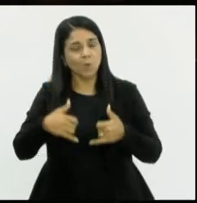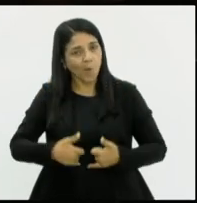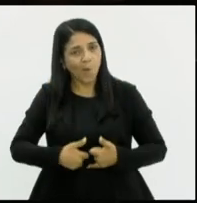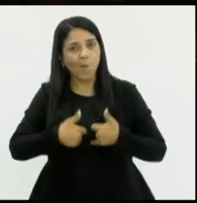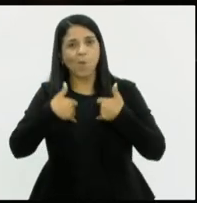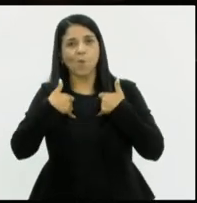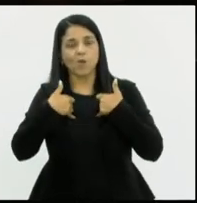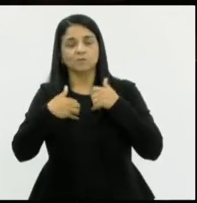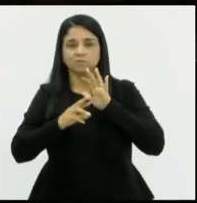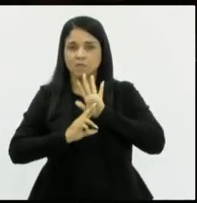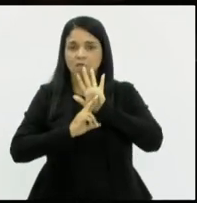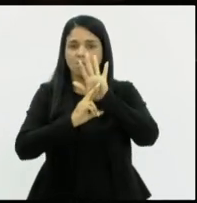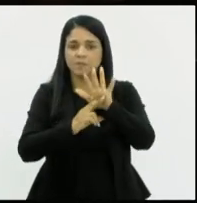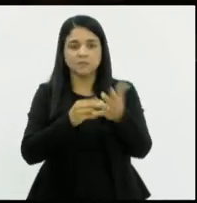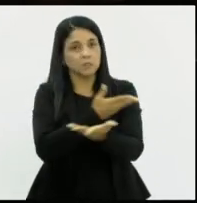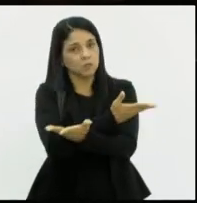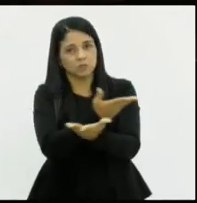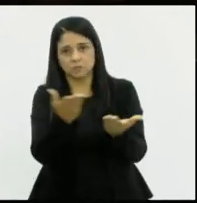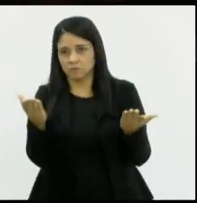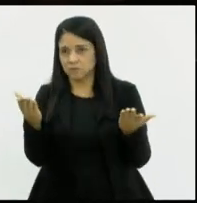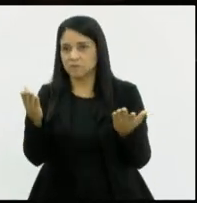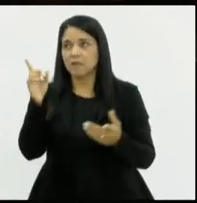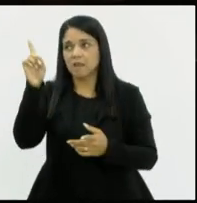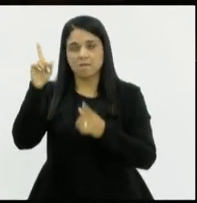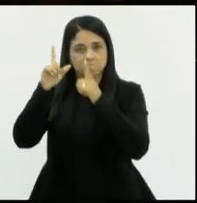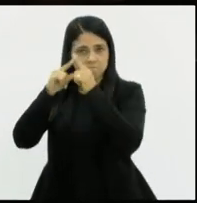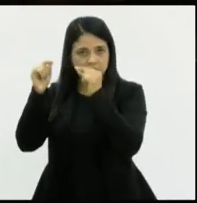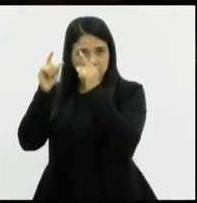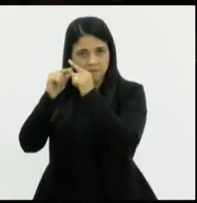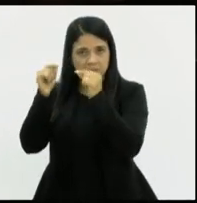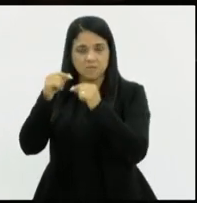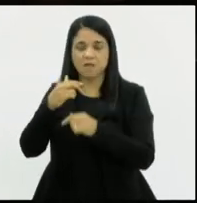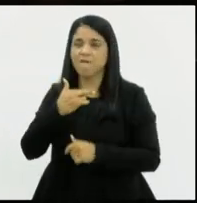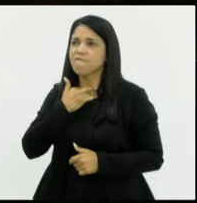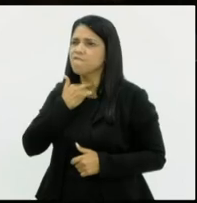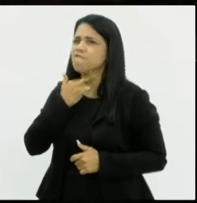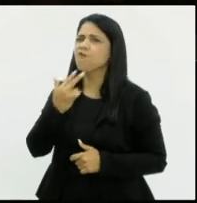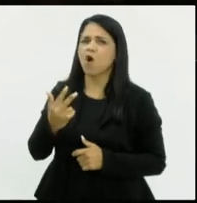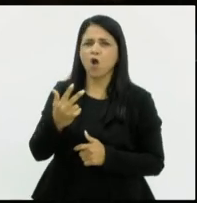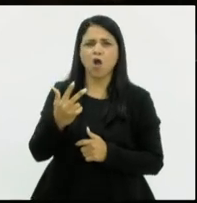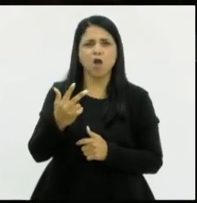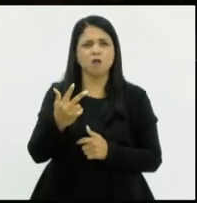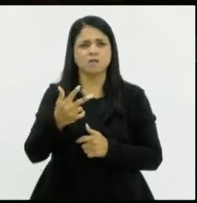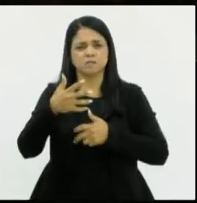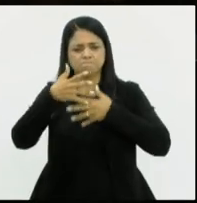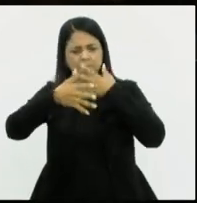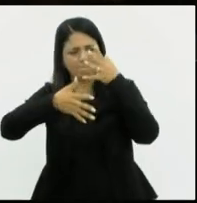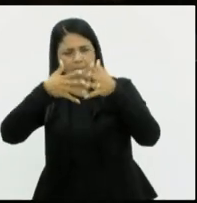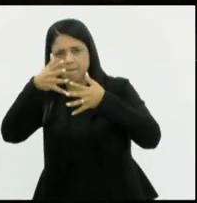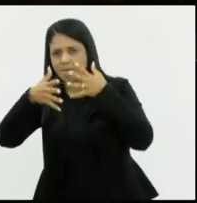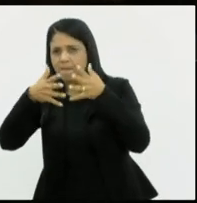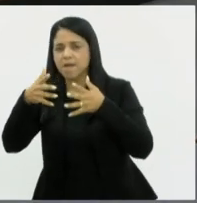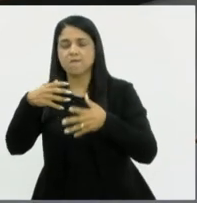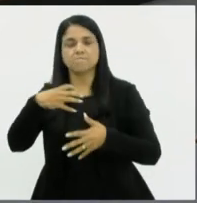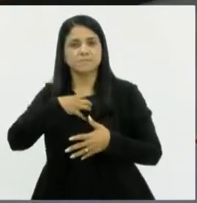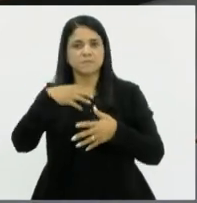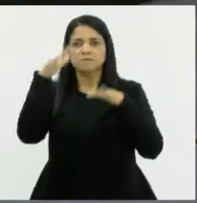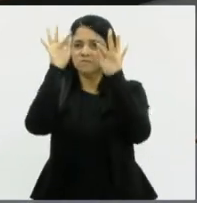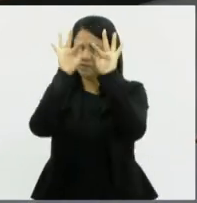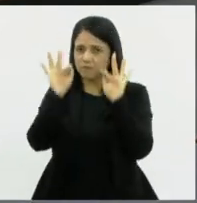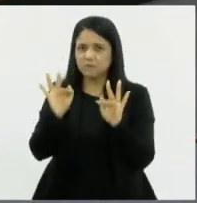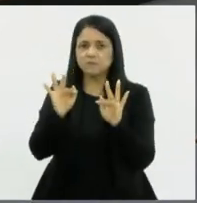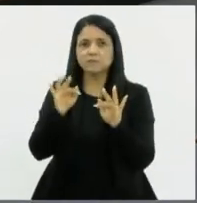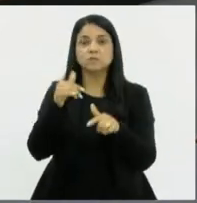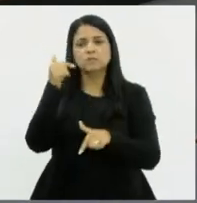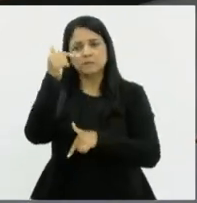poder representar todos vocês lá em Brasília, de poder ser a voz de vocês. Isso me deixa muito feliz. E os trabalhos